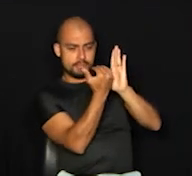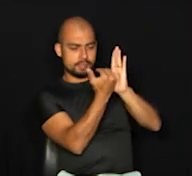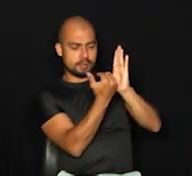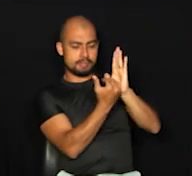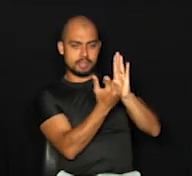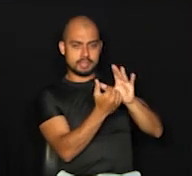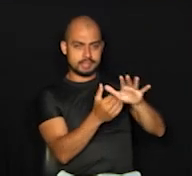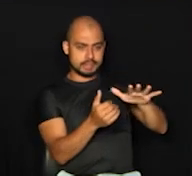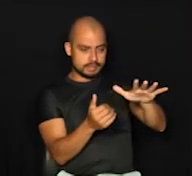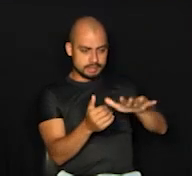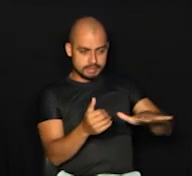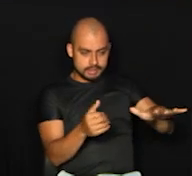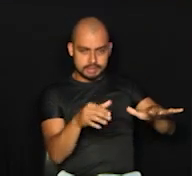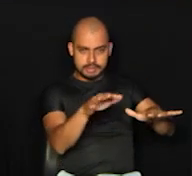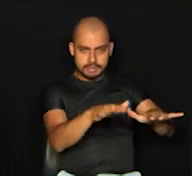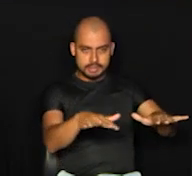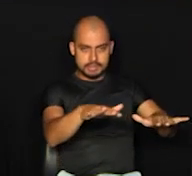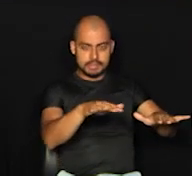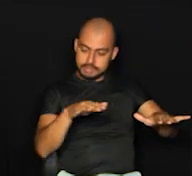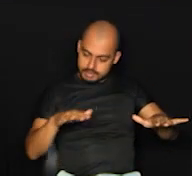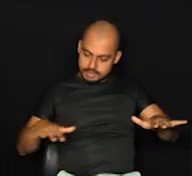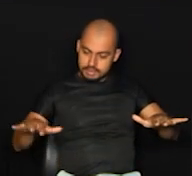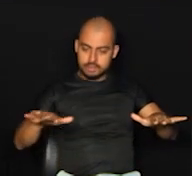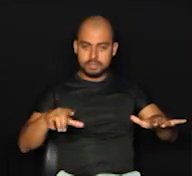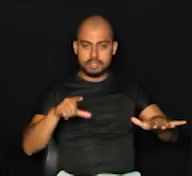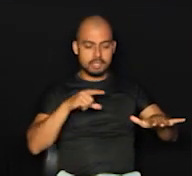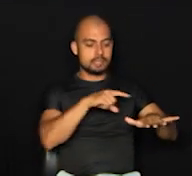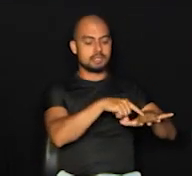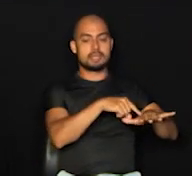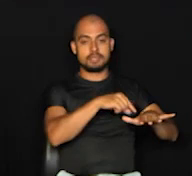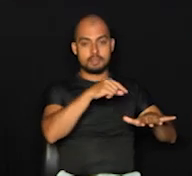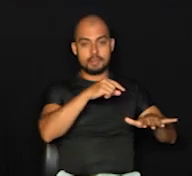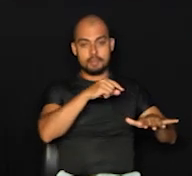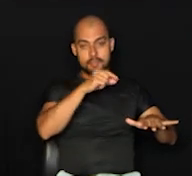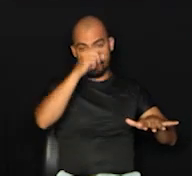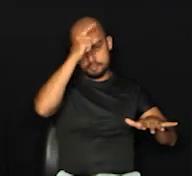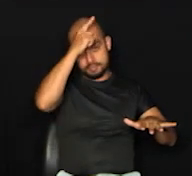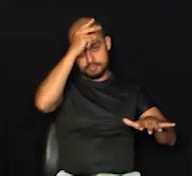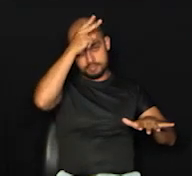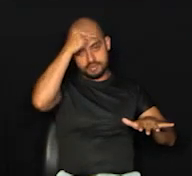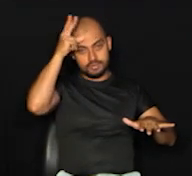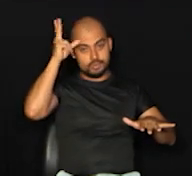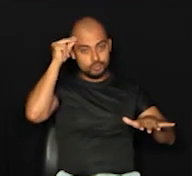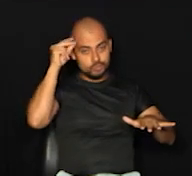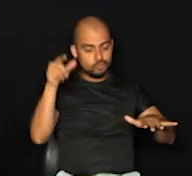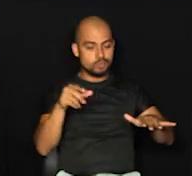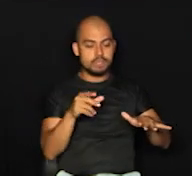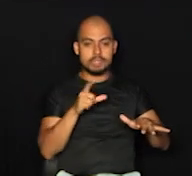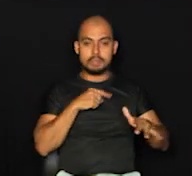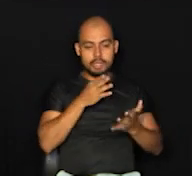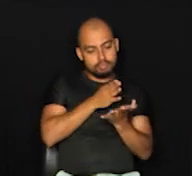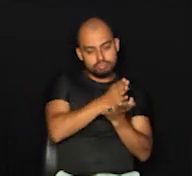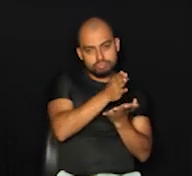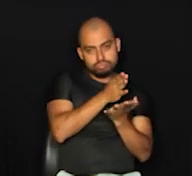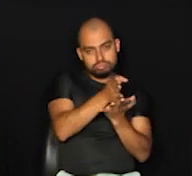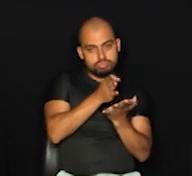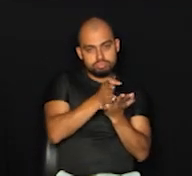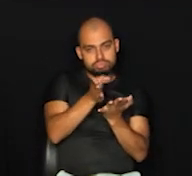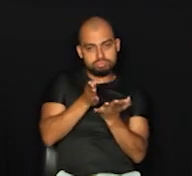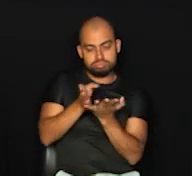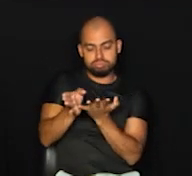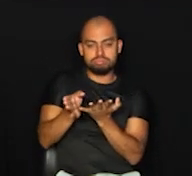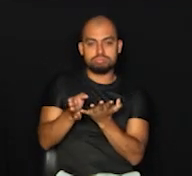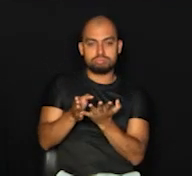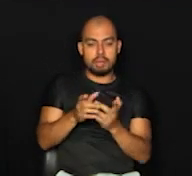temos um geral, né, que é o compromisso da prefeitura, temos as diretrizes, temos aí os cadernos para cada